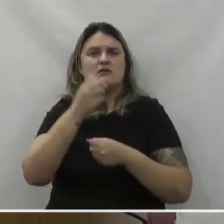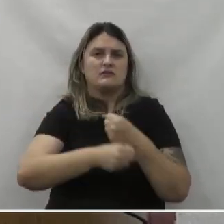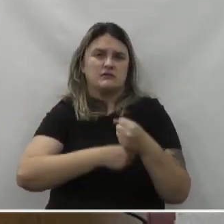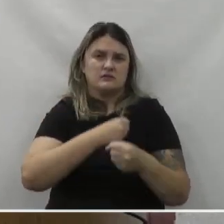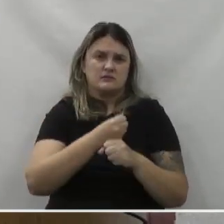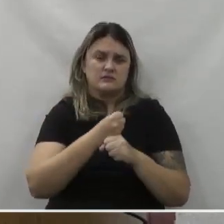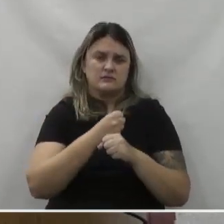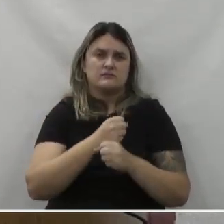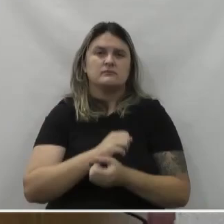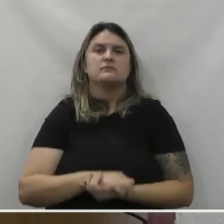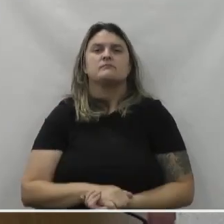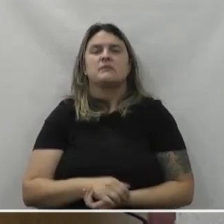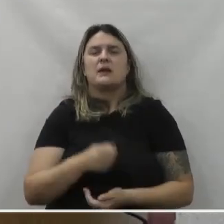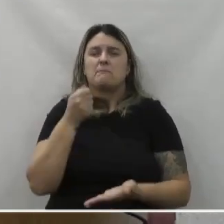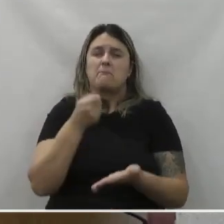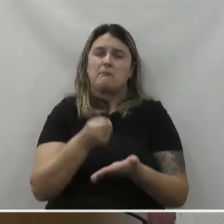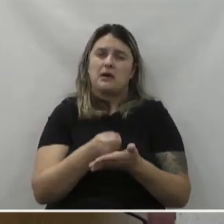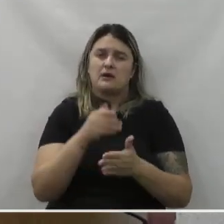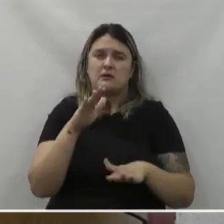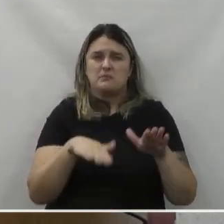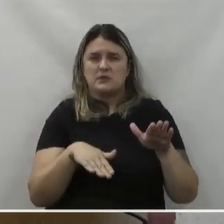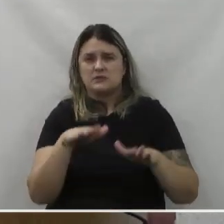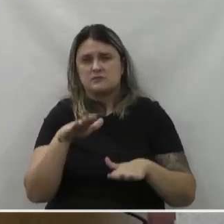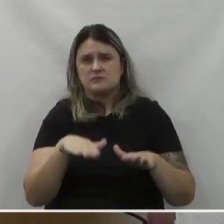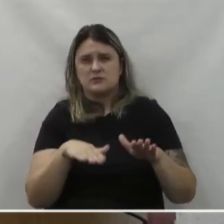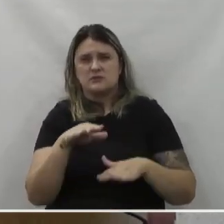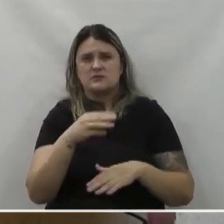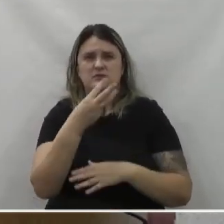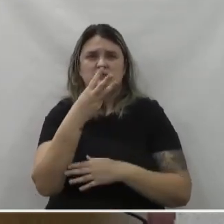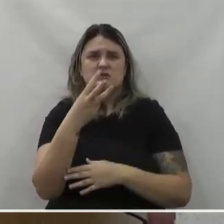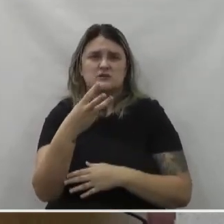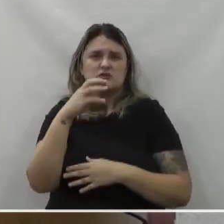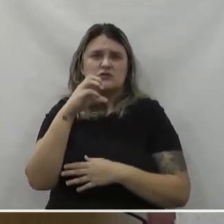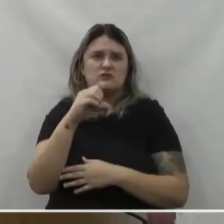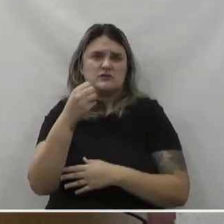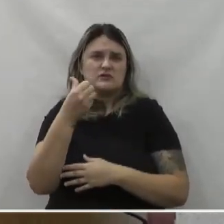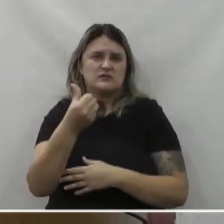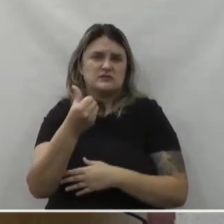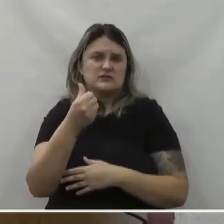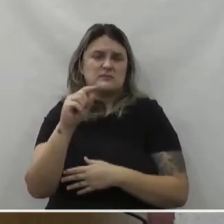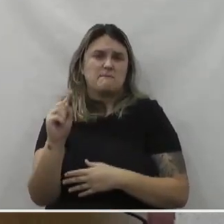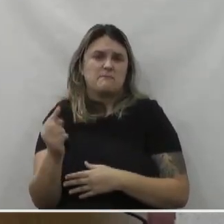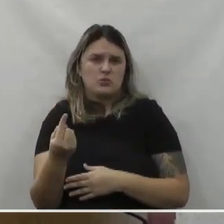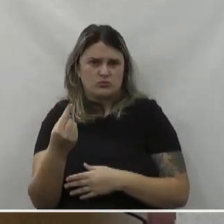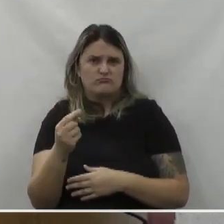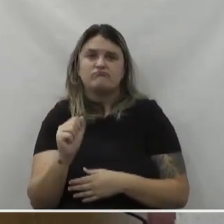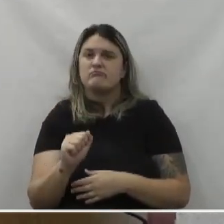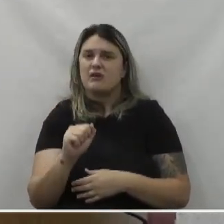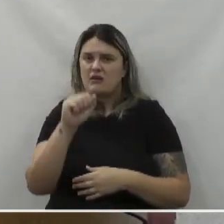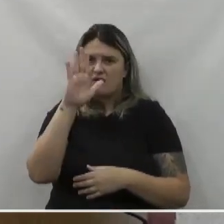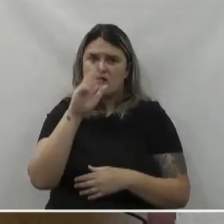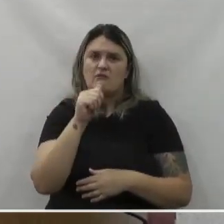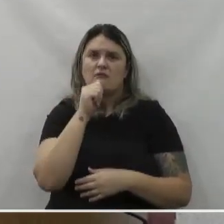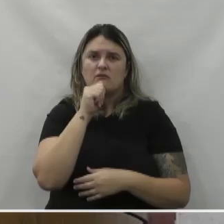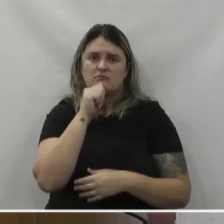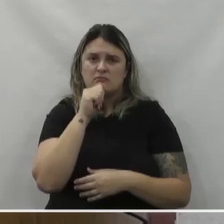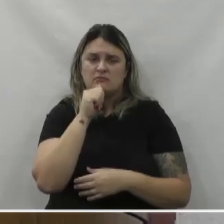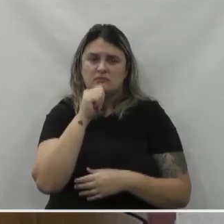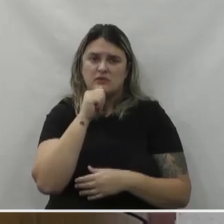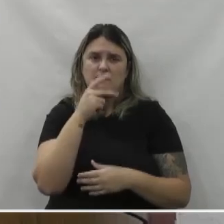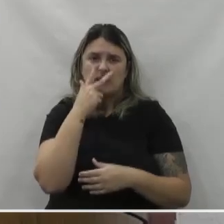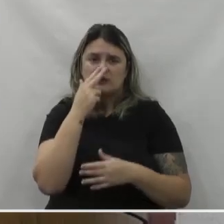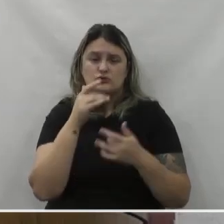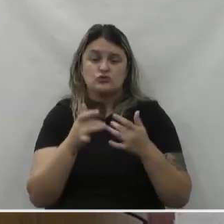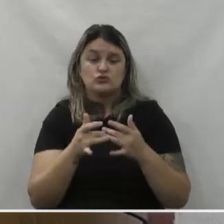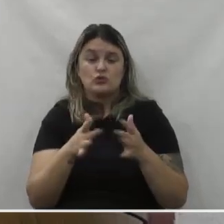a gente estaria pagando aí hoje em torno de 396 mil. Então, ainda iria sobrar do que a gente está